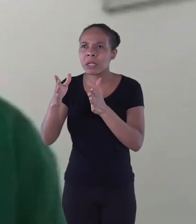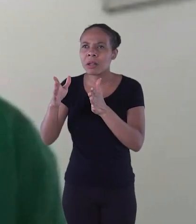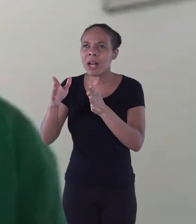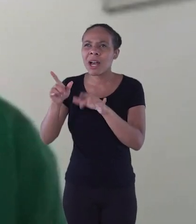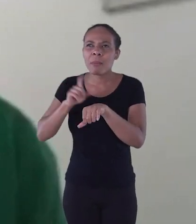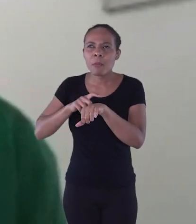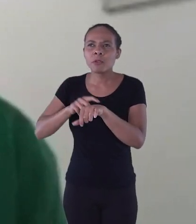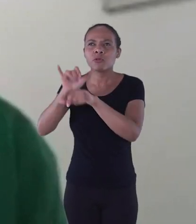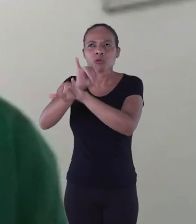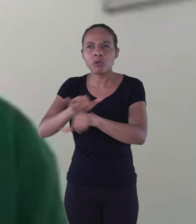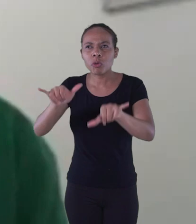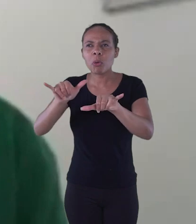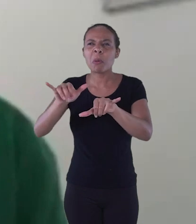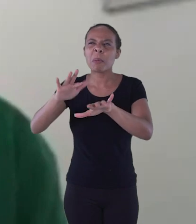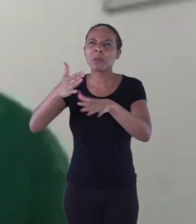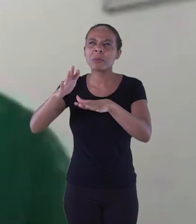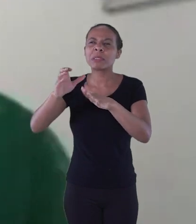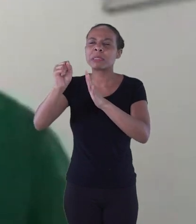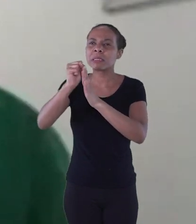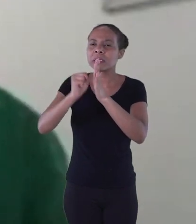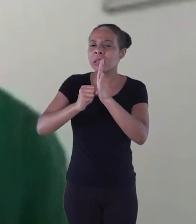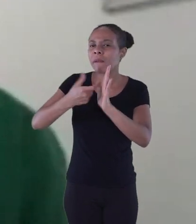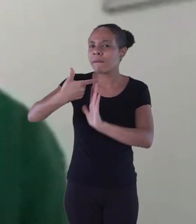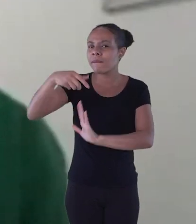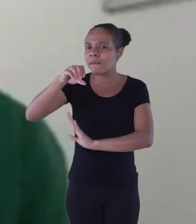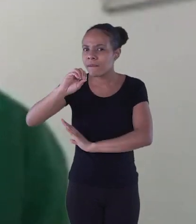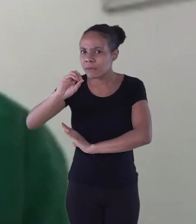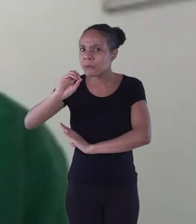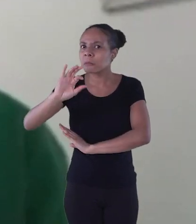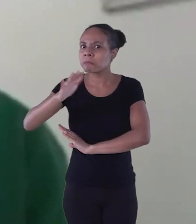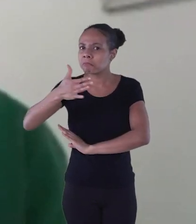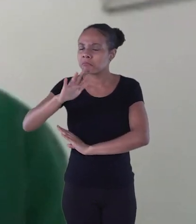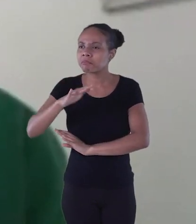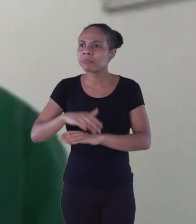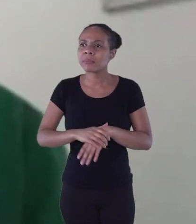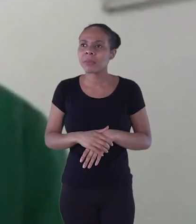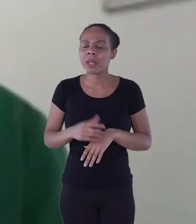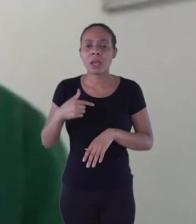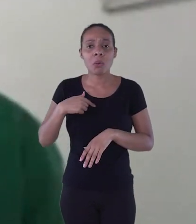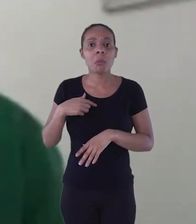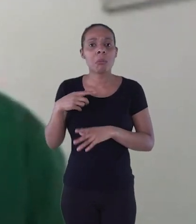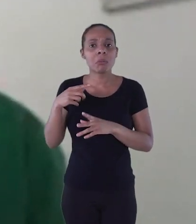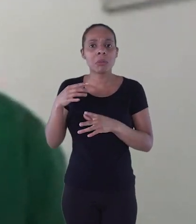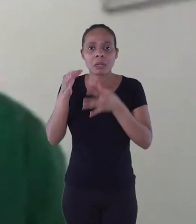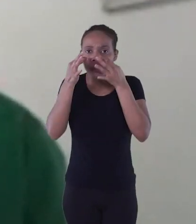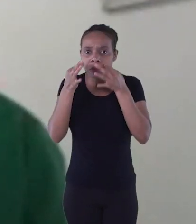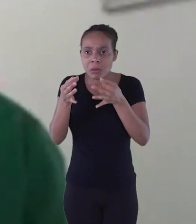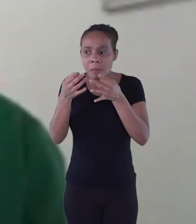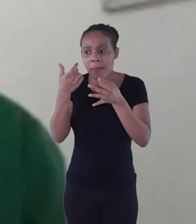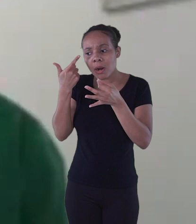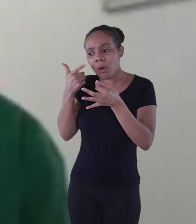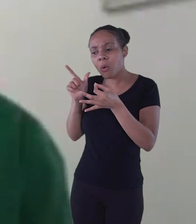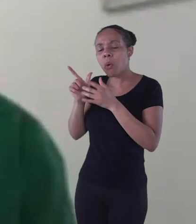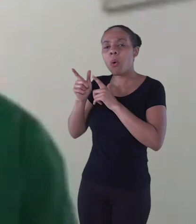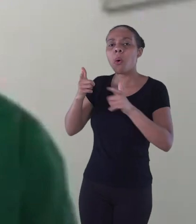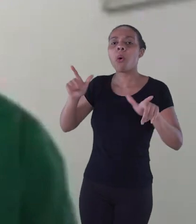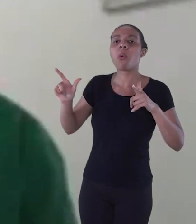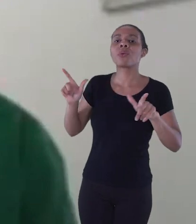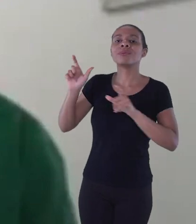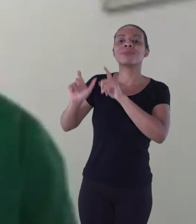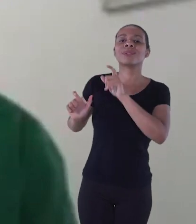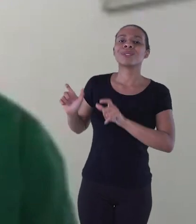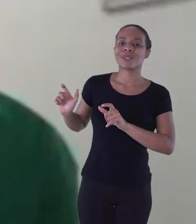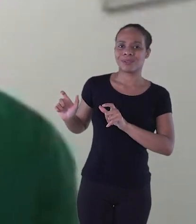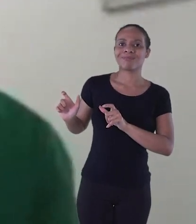Ficou marcado, mas a gente tem, eu chamaria a atenção de outros personagens, né? Durante muito tempo, uma tradição